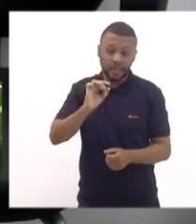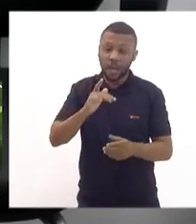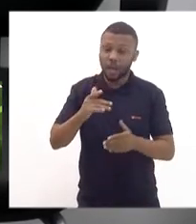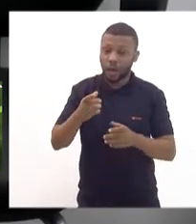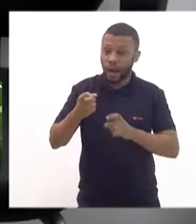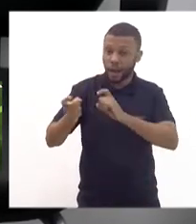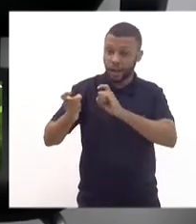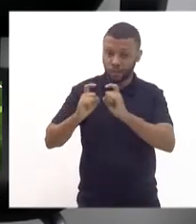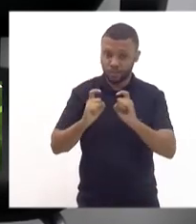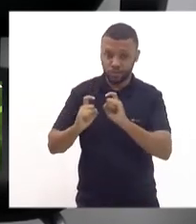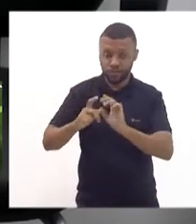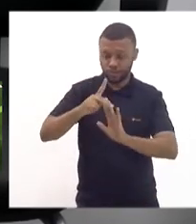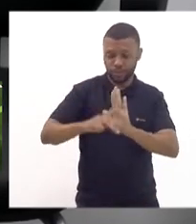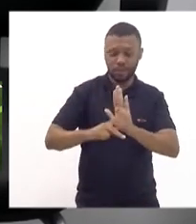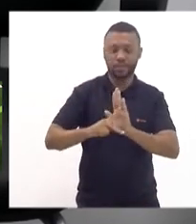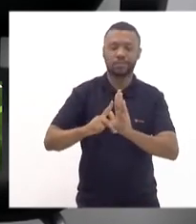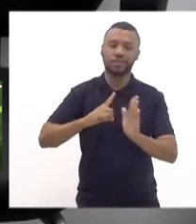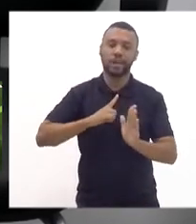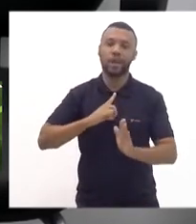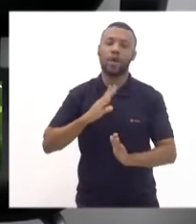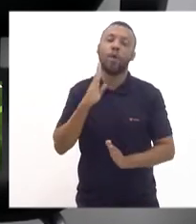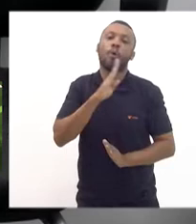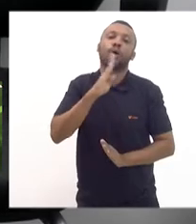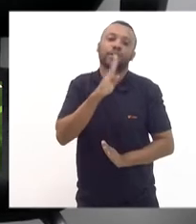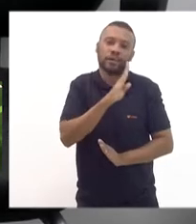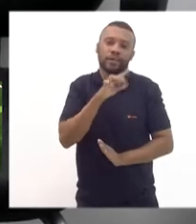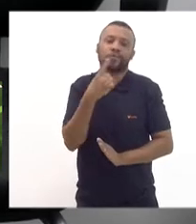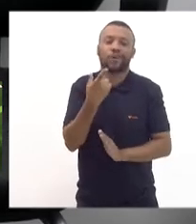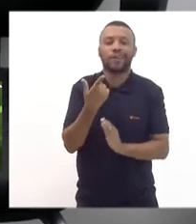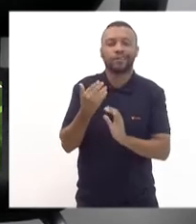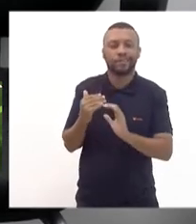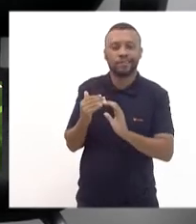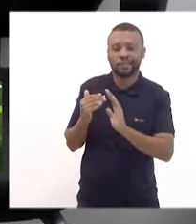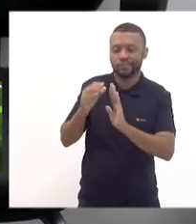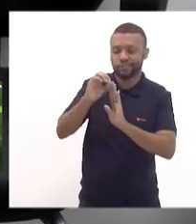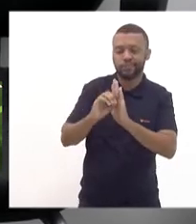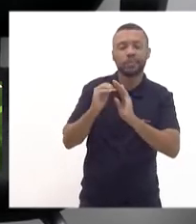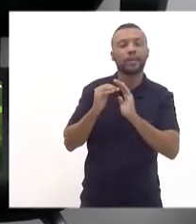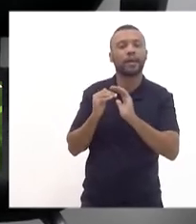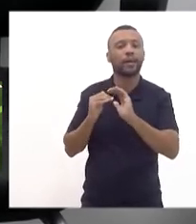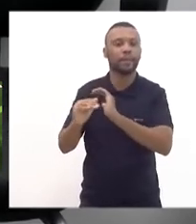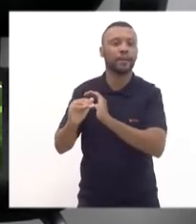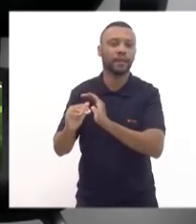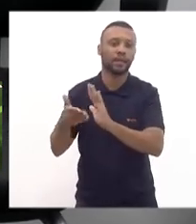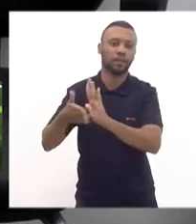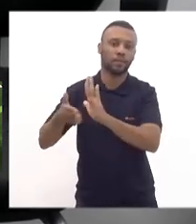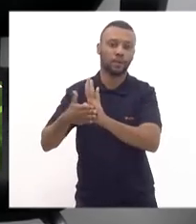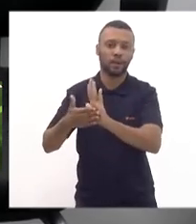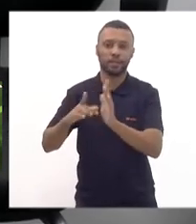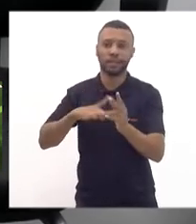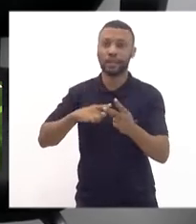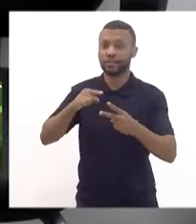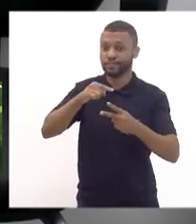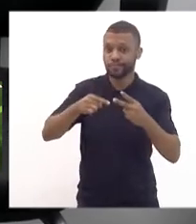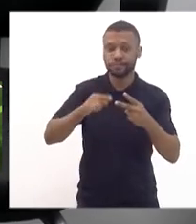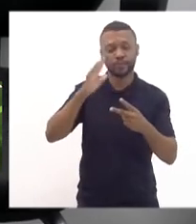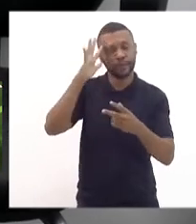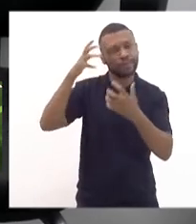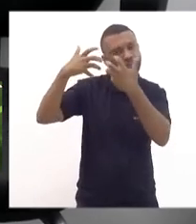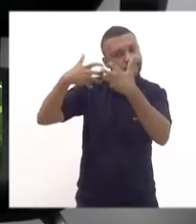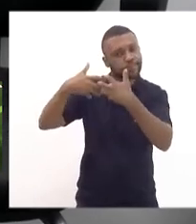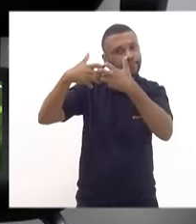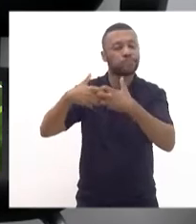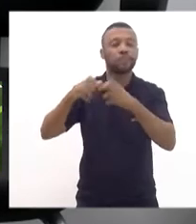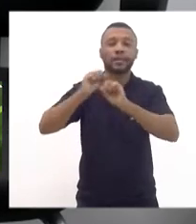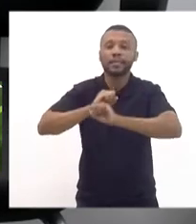e a gente encaminha essa proposta. São realmente esses dois pontos, a questão de uma cognição mais exauriente